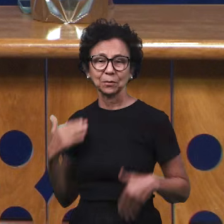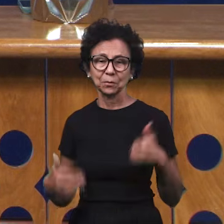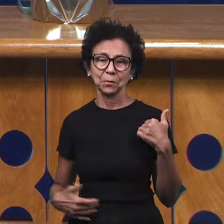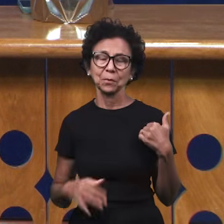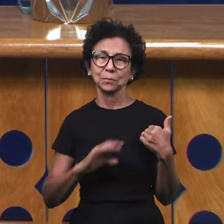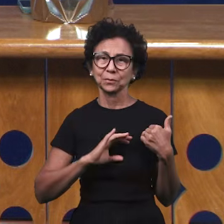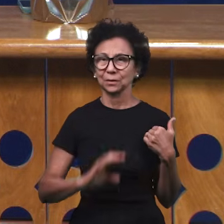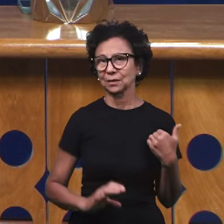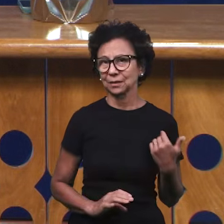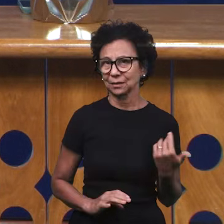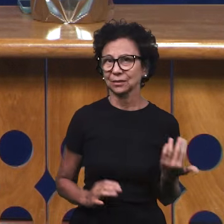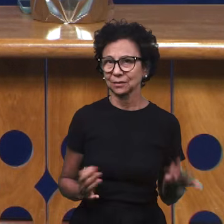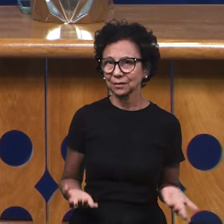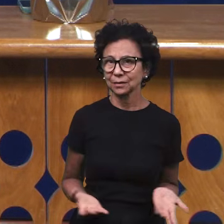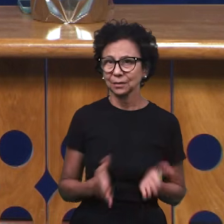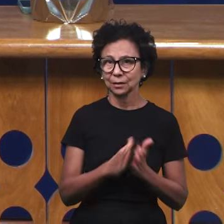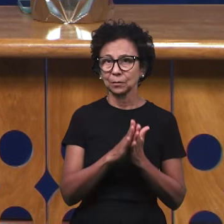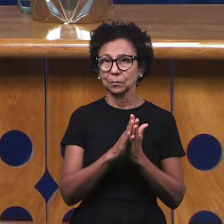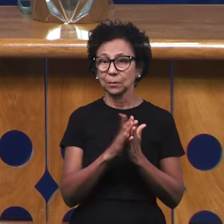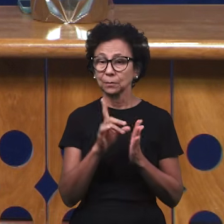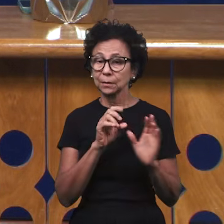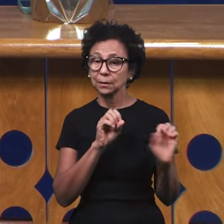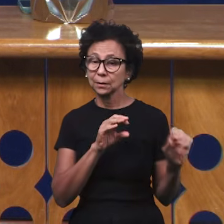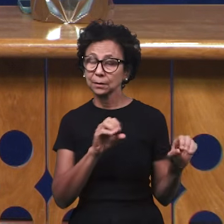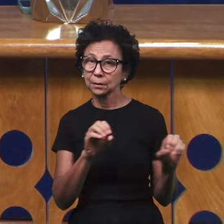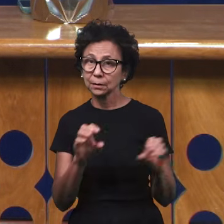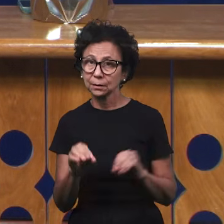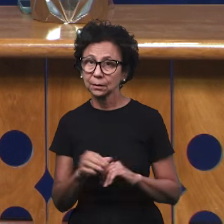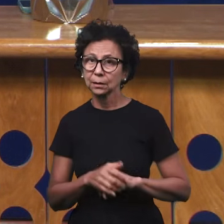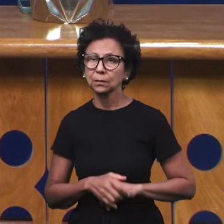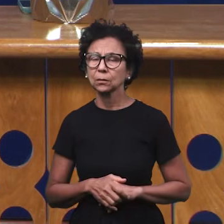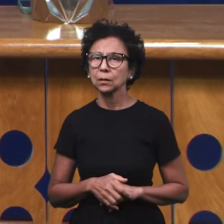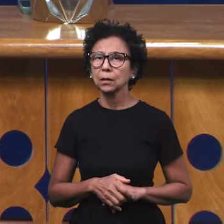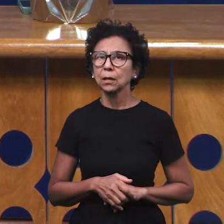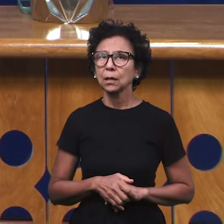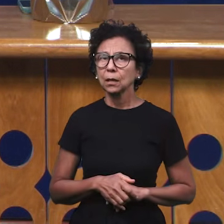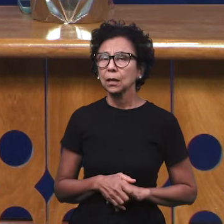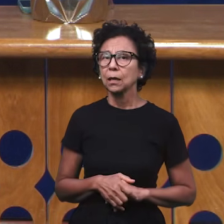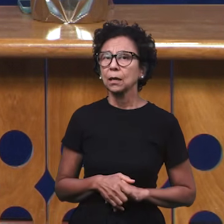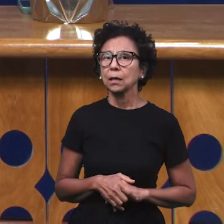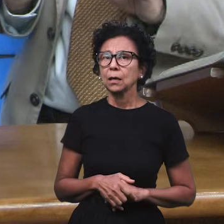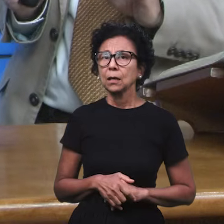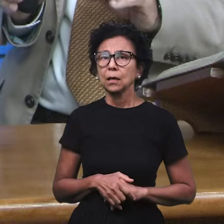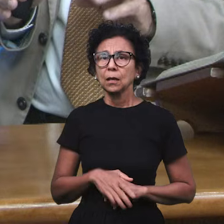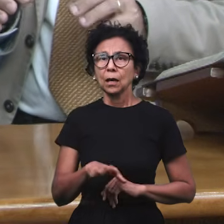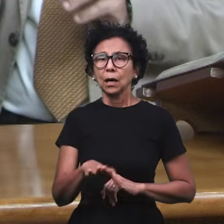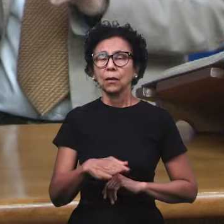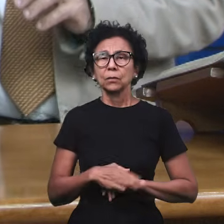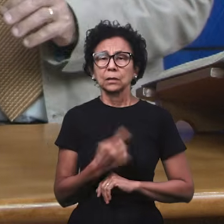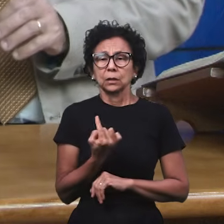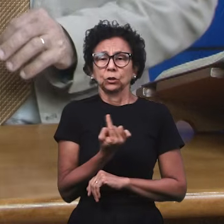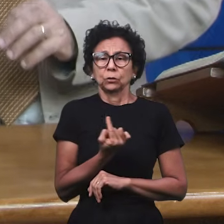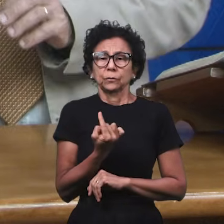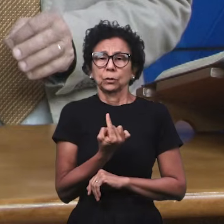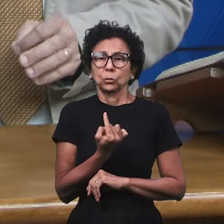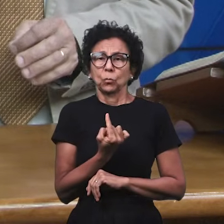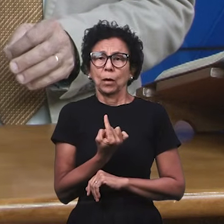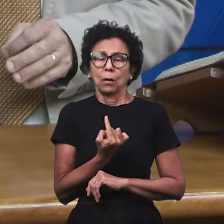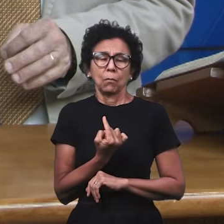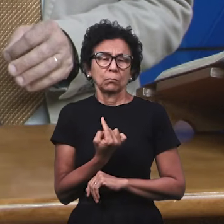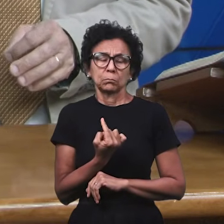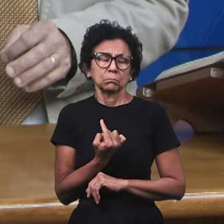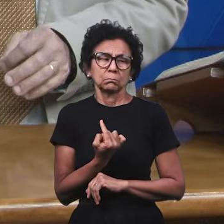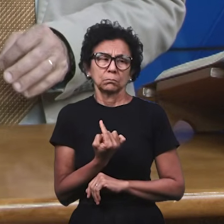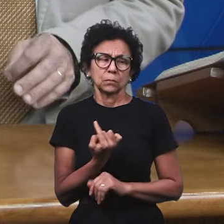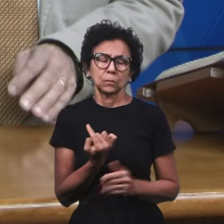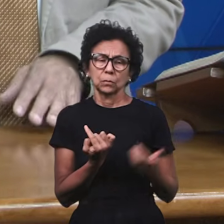Cristo. E a palavra fala exatamente sobre isso. Olha, busca o seu próprio desejo, aquele que se separa. Não, eu quero fazer sozinho, não